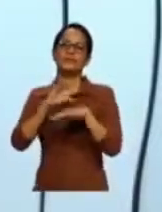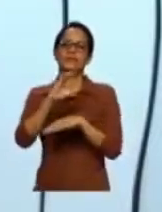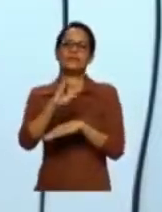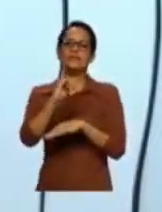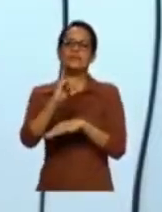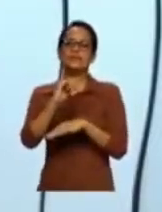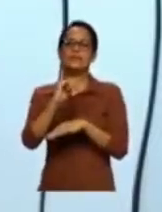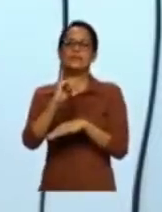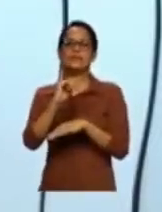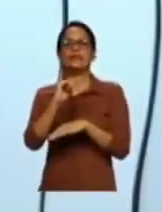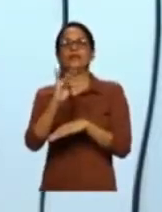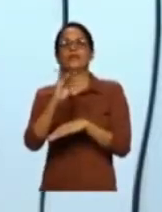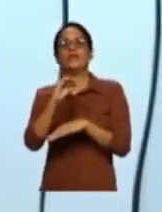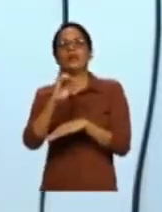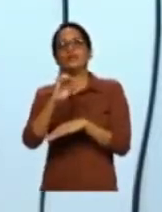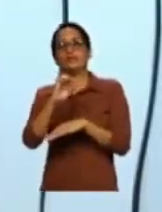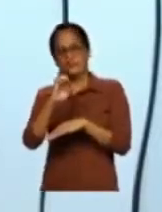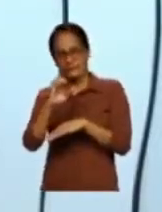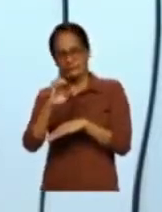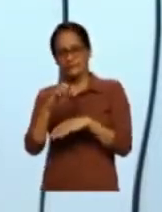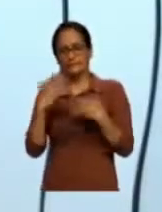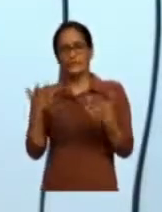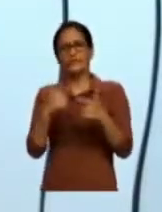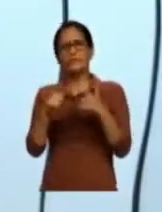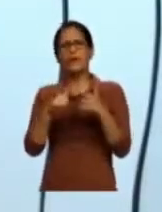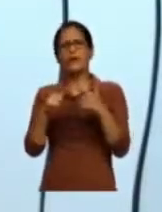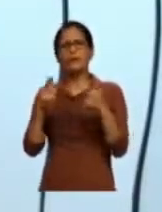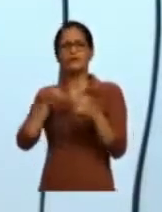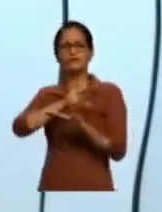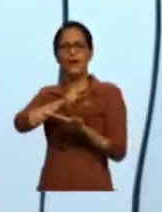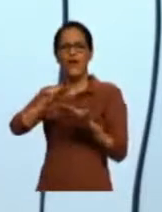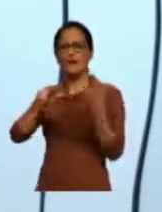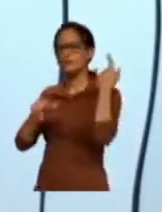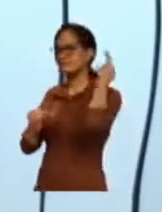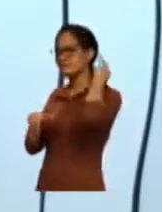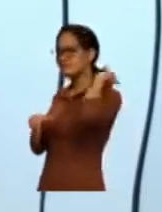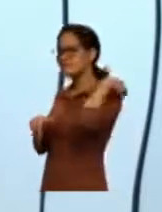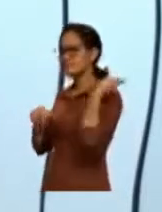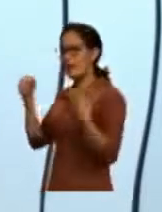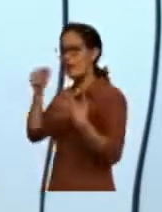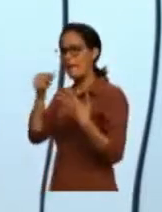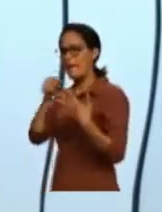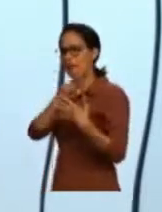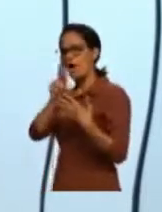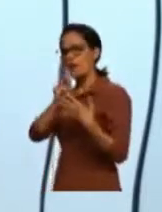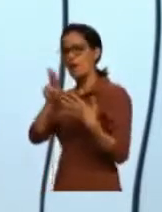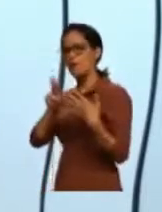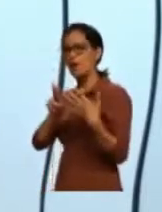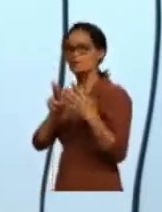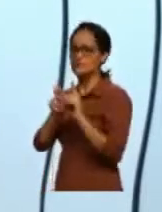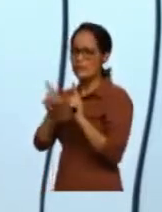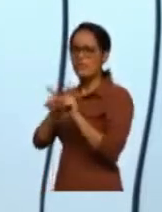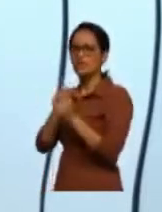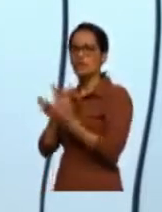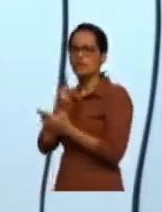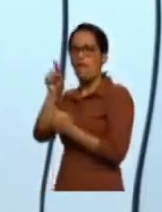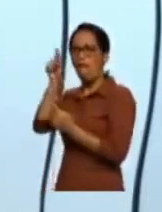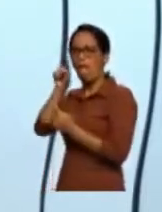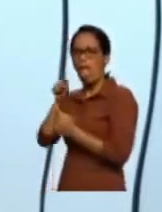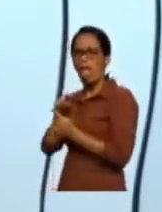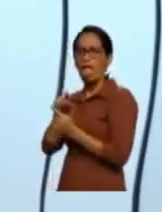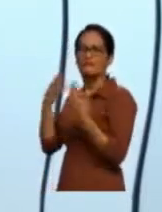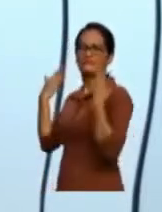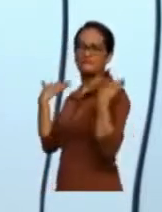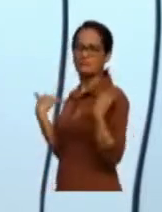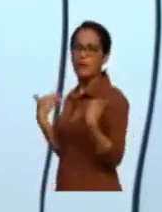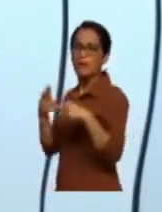tenho outros problemas também na coluna vertebral, como, por exemplo, a lordose, que vai dar um desvio na coluna, que pode ser causada